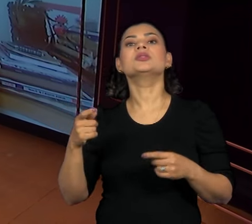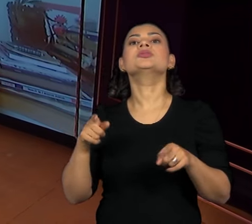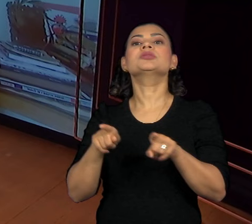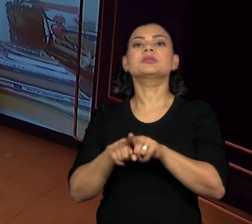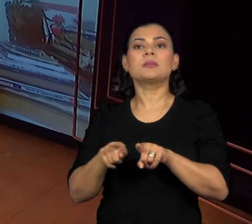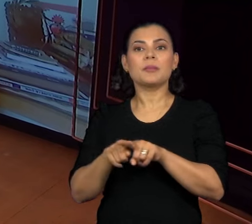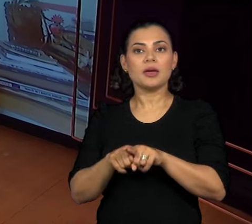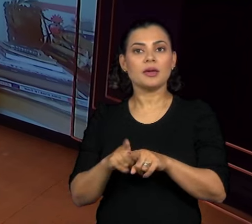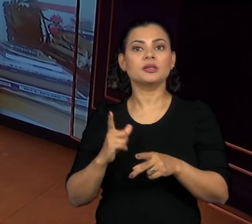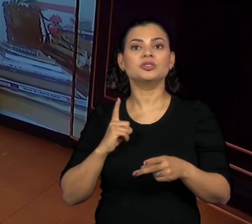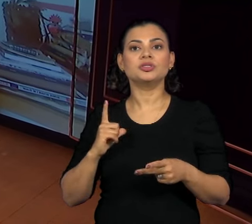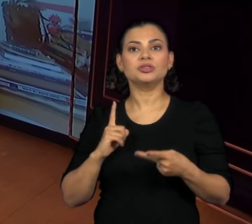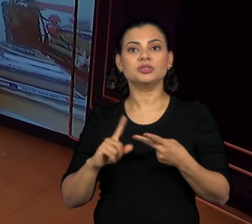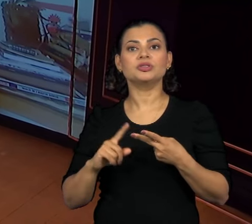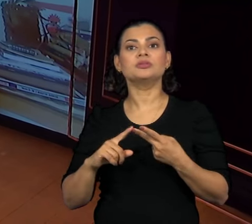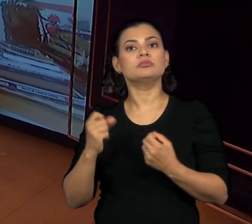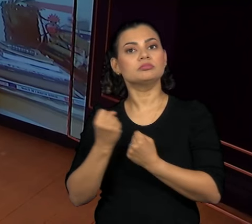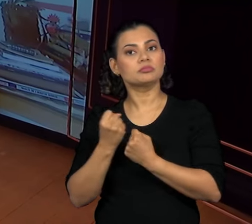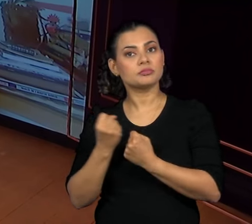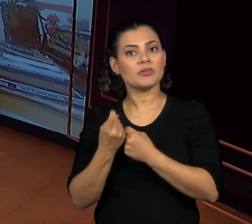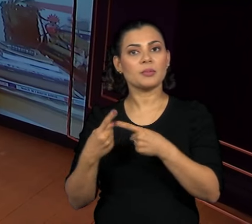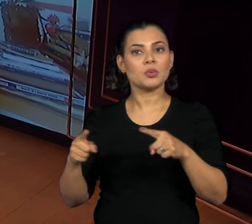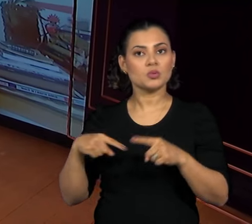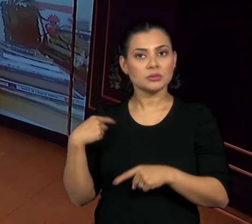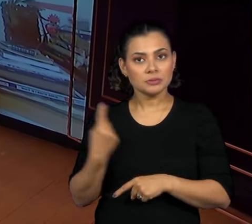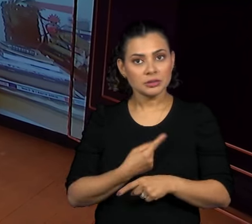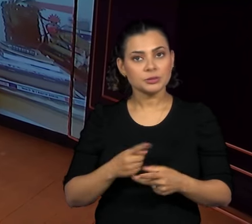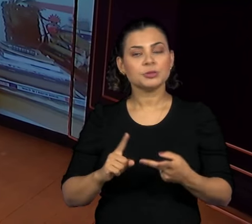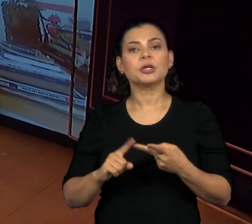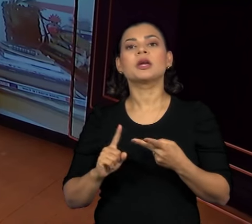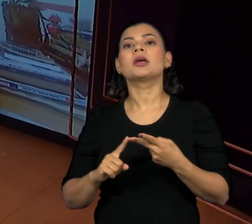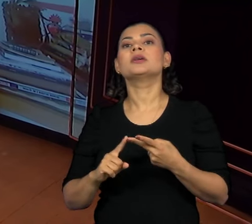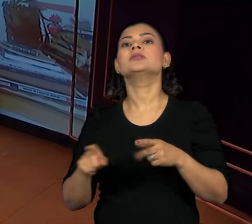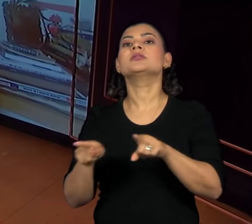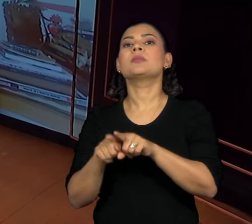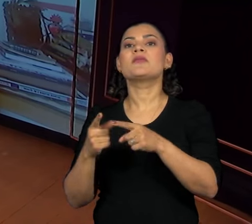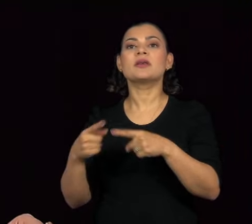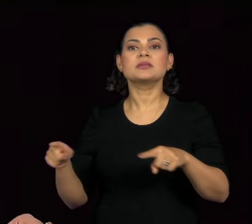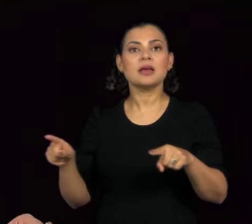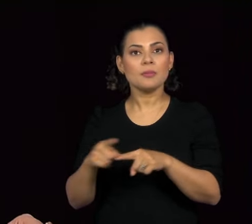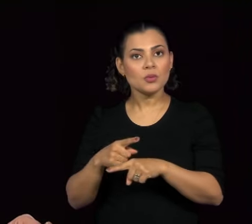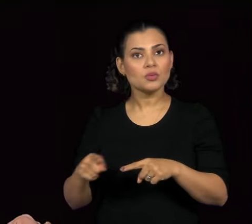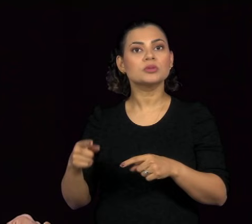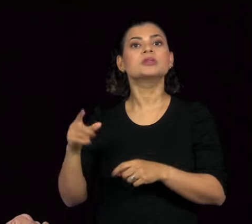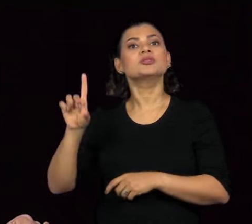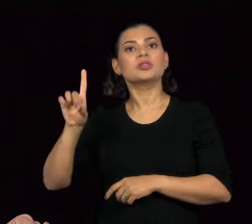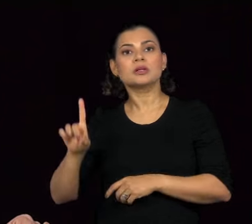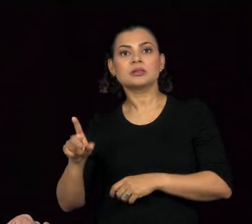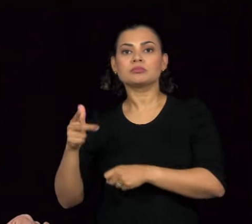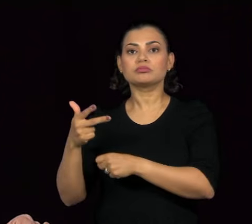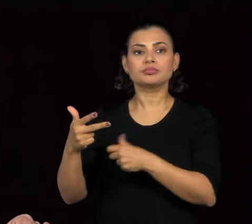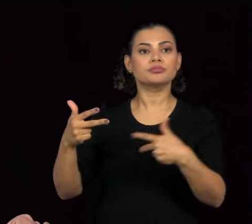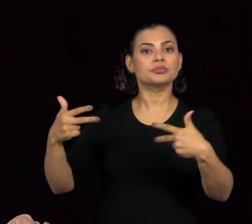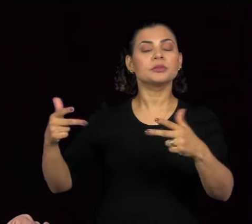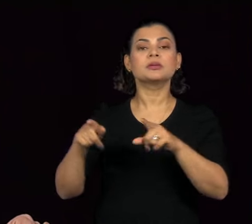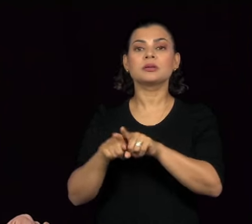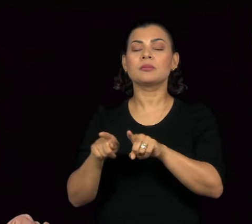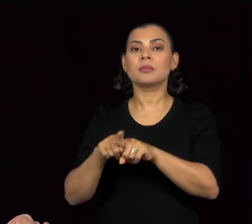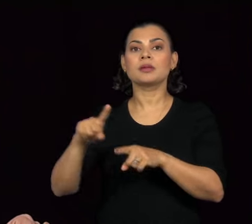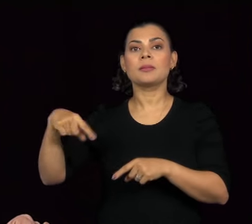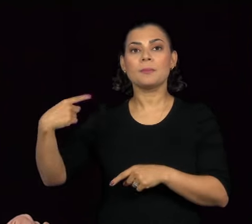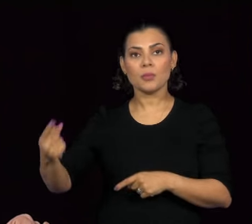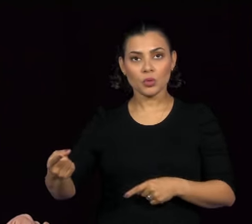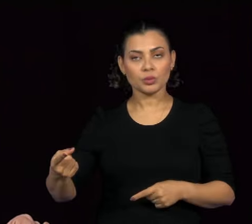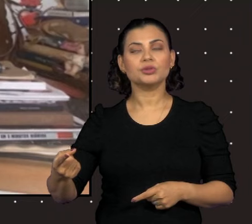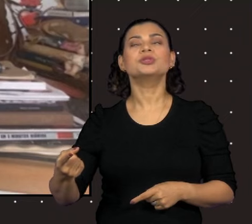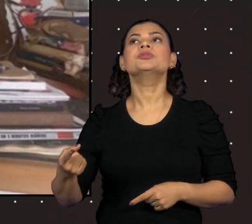Dr. Chegança, o Alceu fazia música para a gente, Geraldo Azevedo fazia música e fez direção musical. Quando ele fez Lampião no